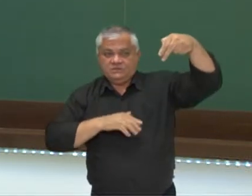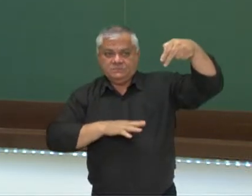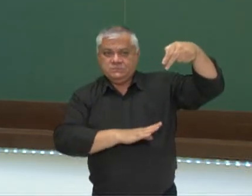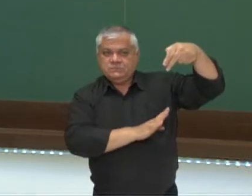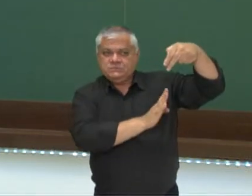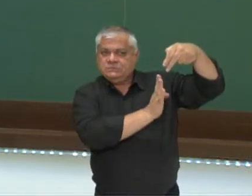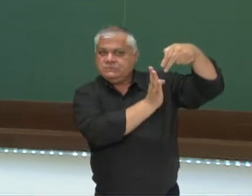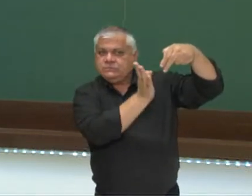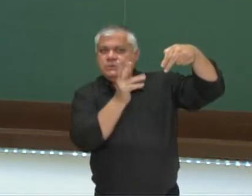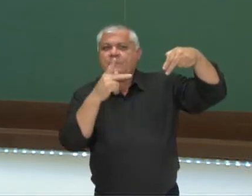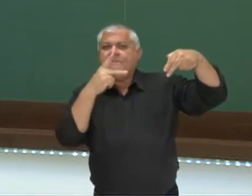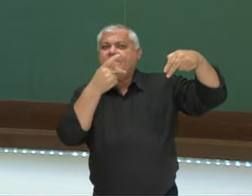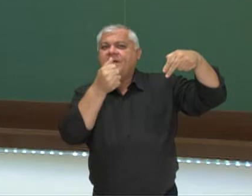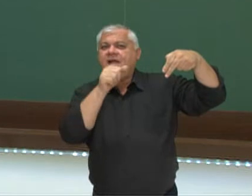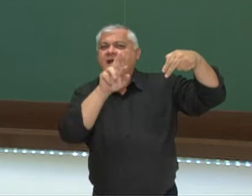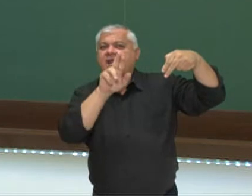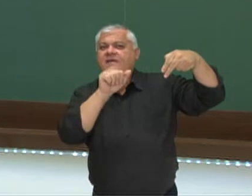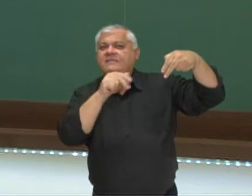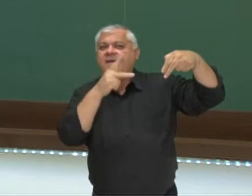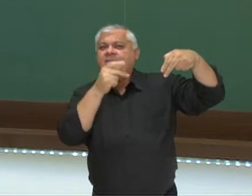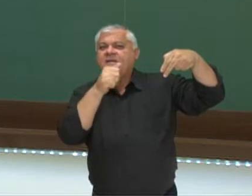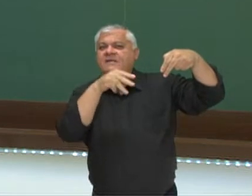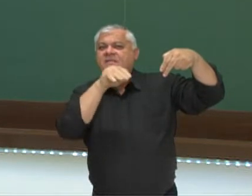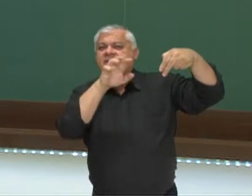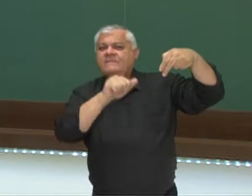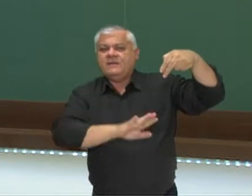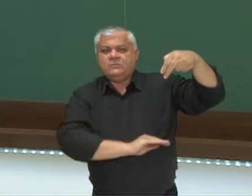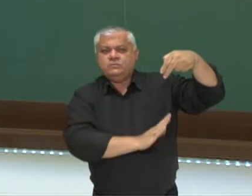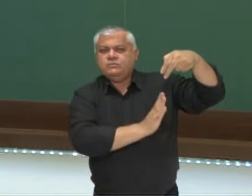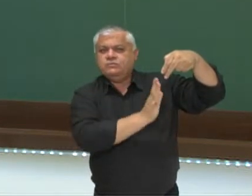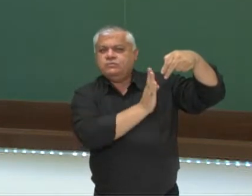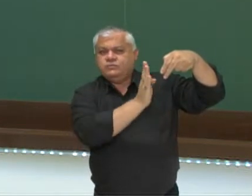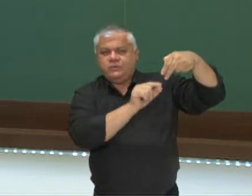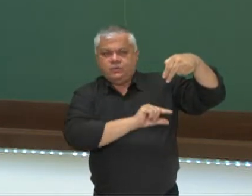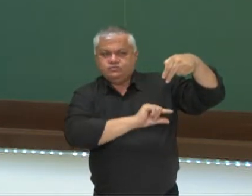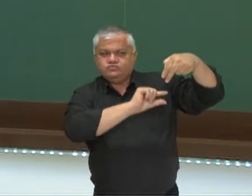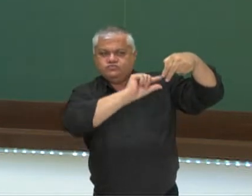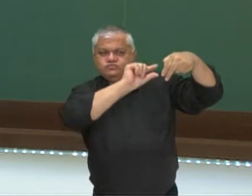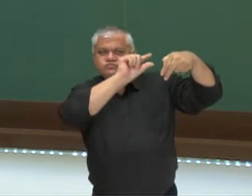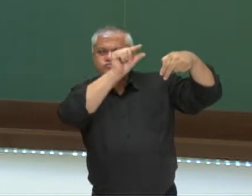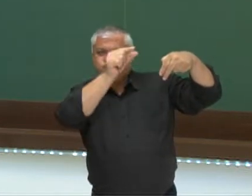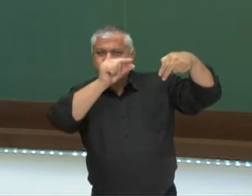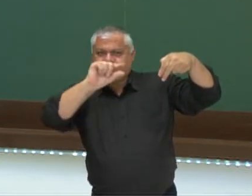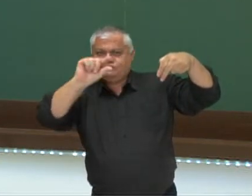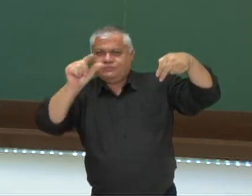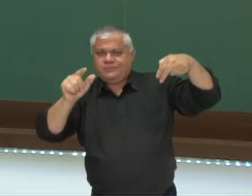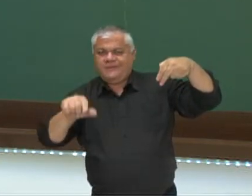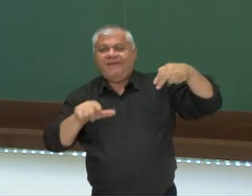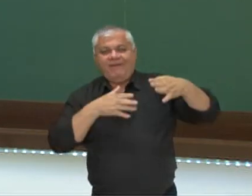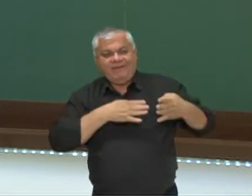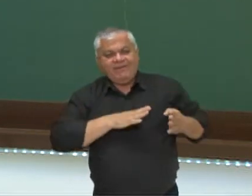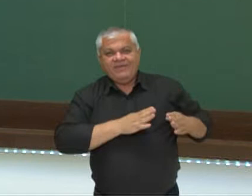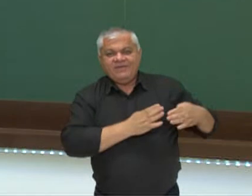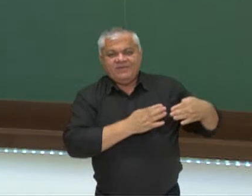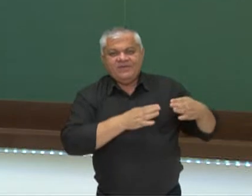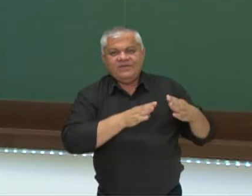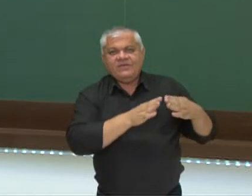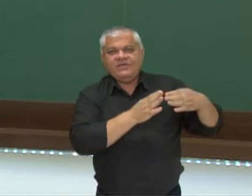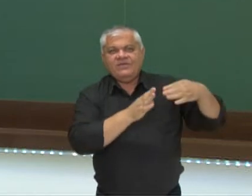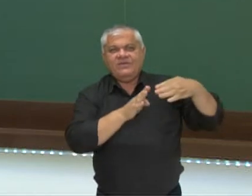temos o curso do Rio Paranapanema. Porém, como é um curso bastante grande, consegue-se identificar